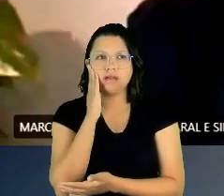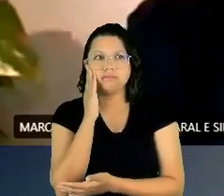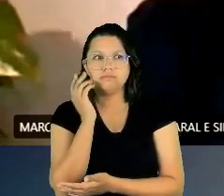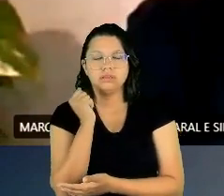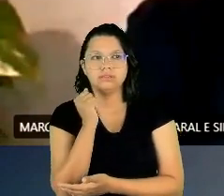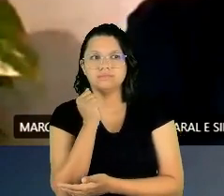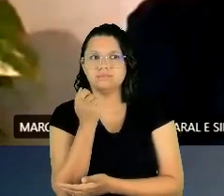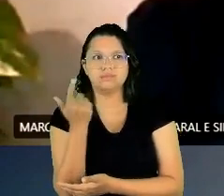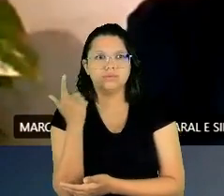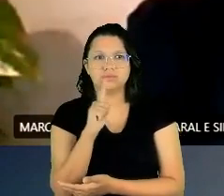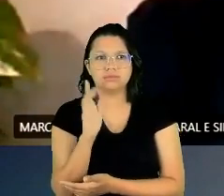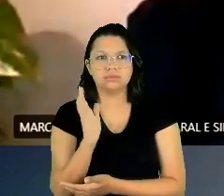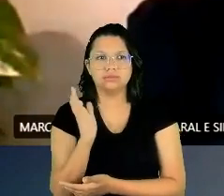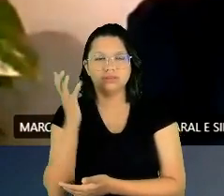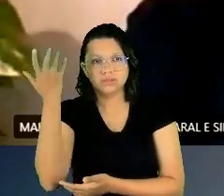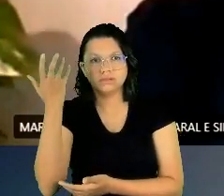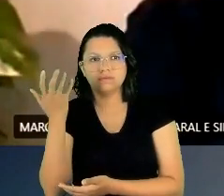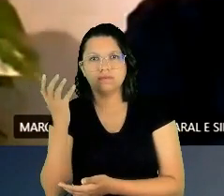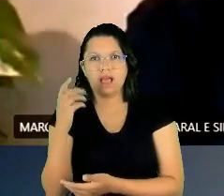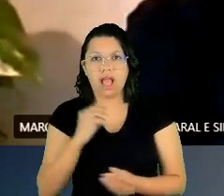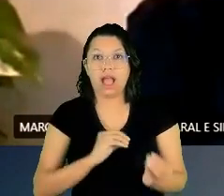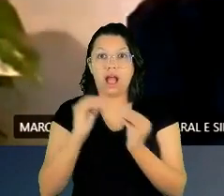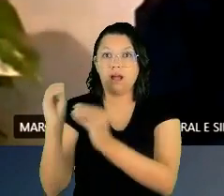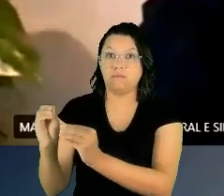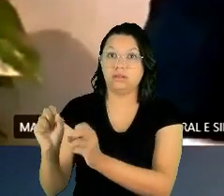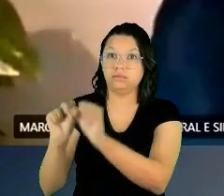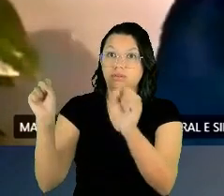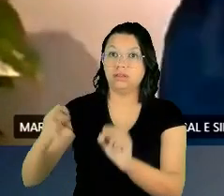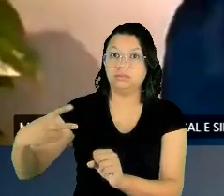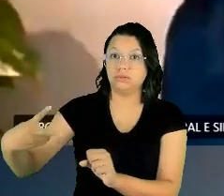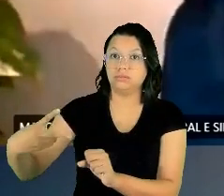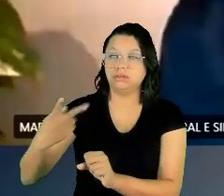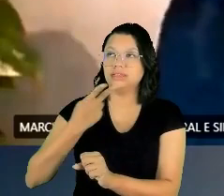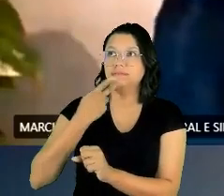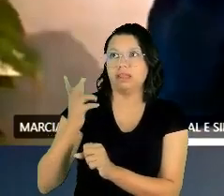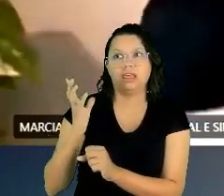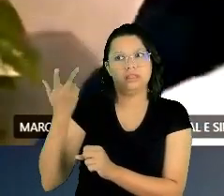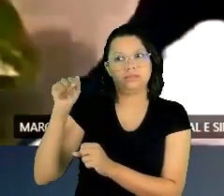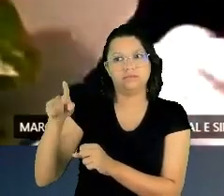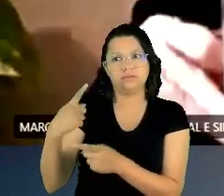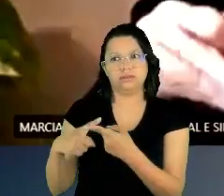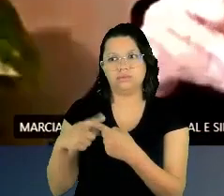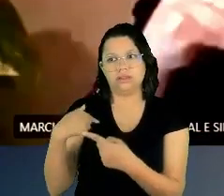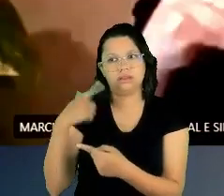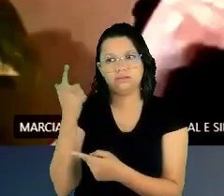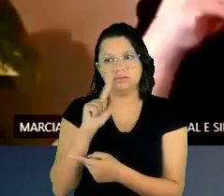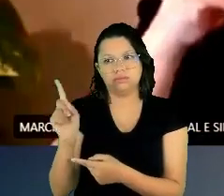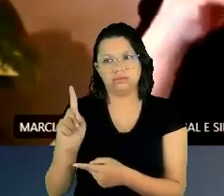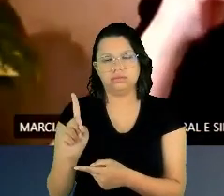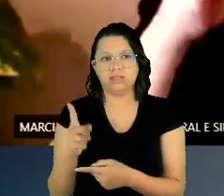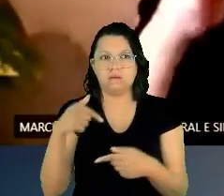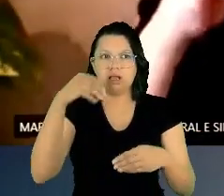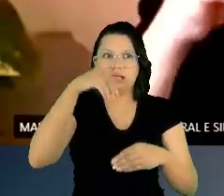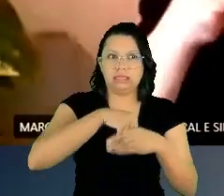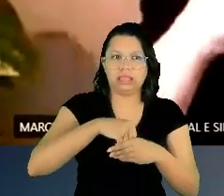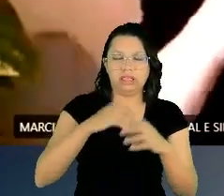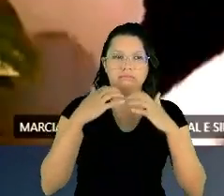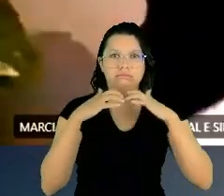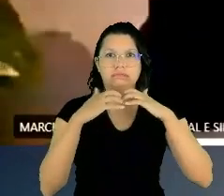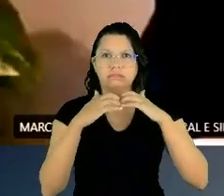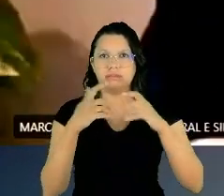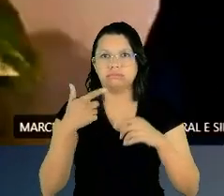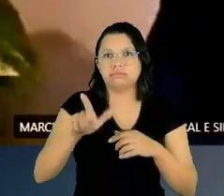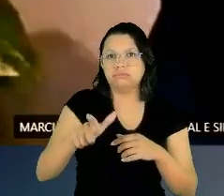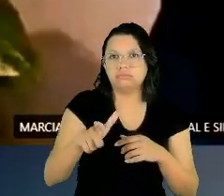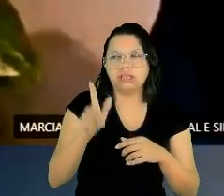não sei resolver, não, manda lá para o sistema 2, resolve aí que isso é novo, eu não sei o que fazer com isso, não tem aqui no repertório